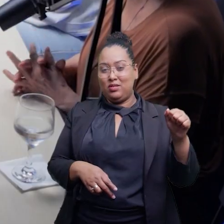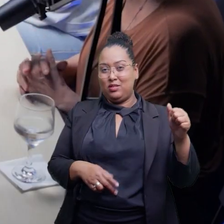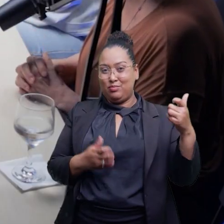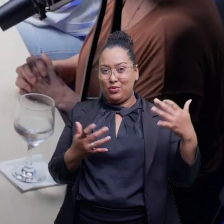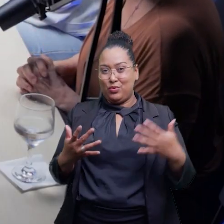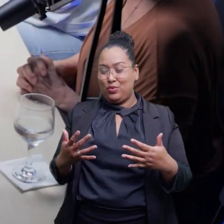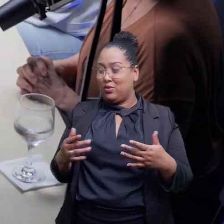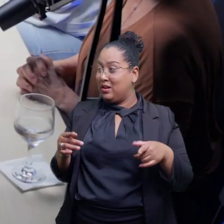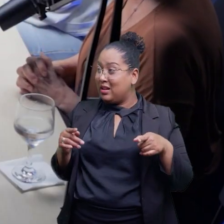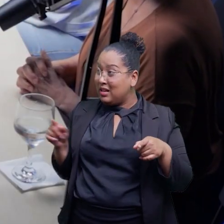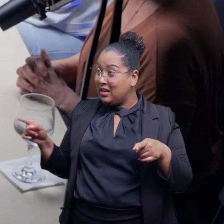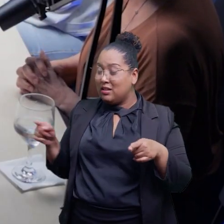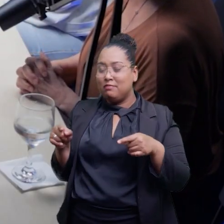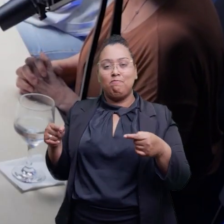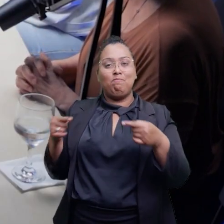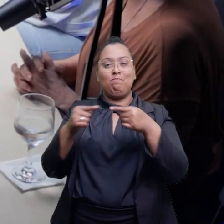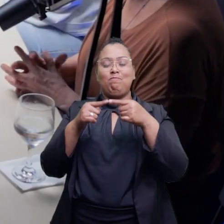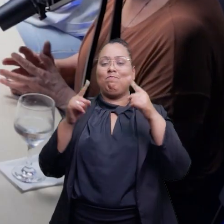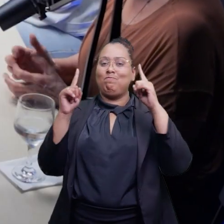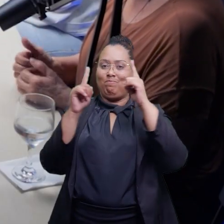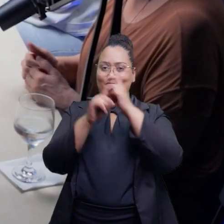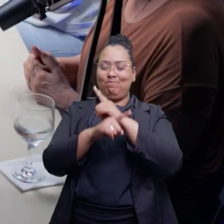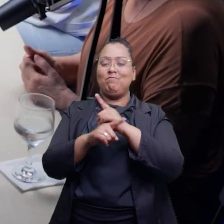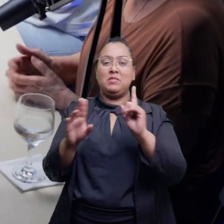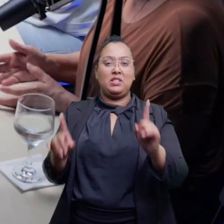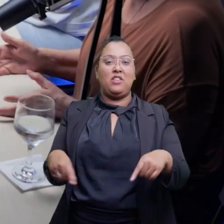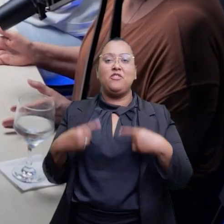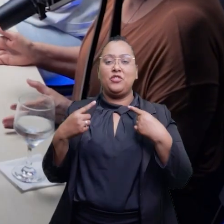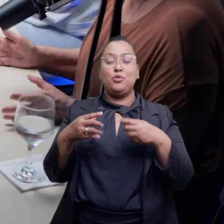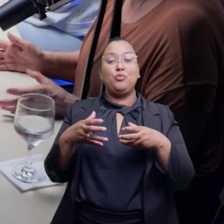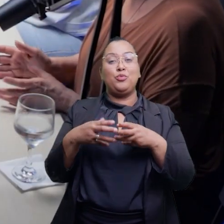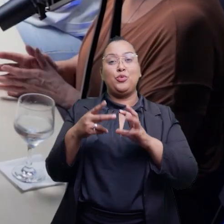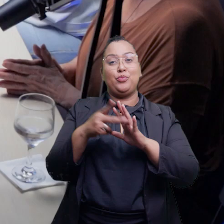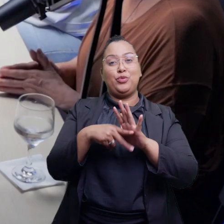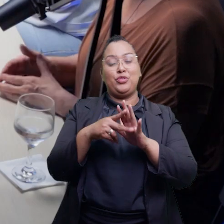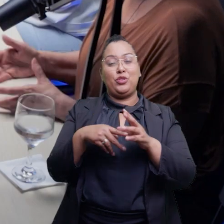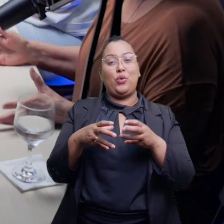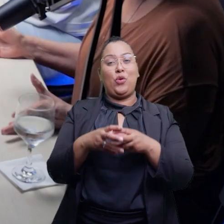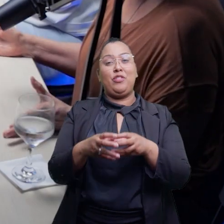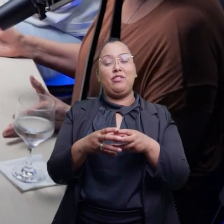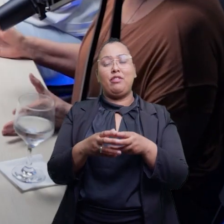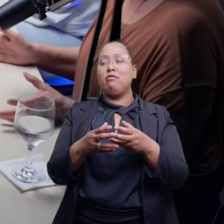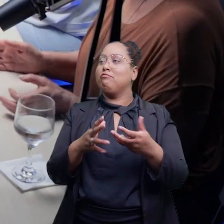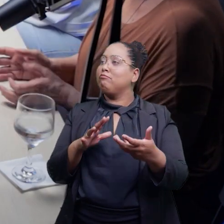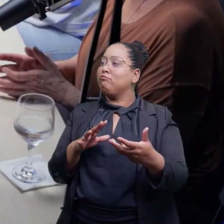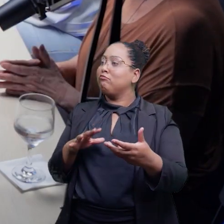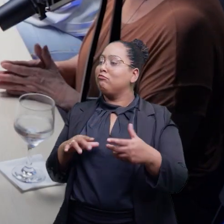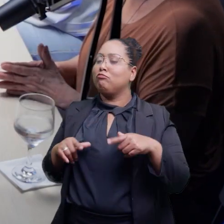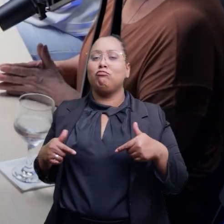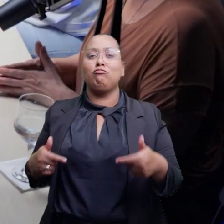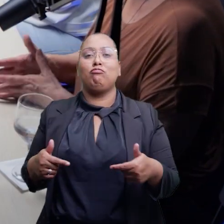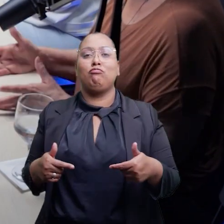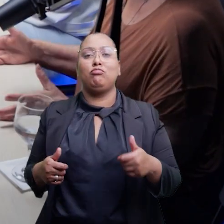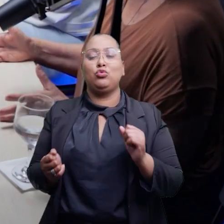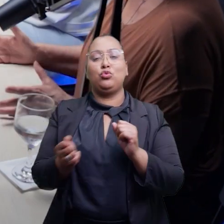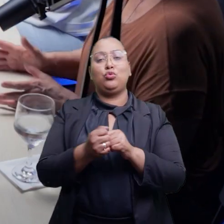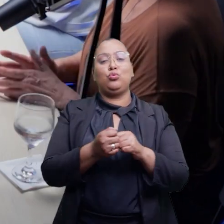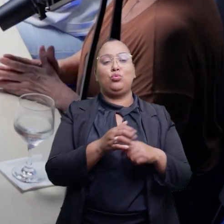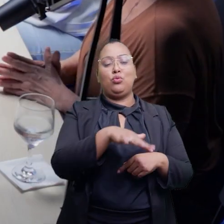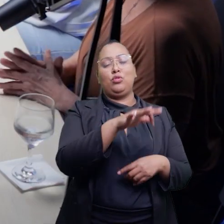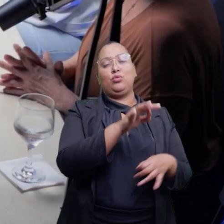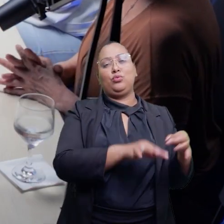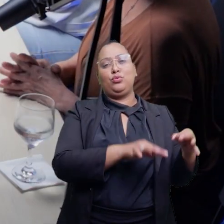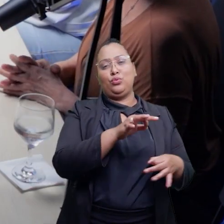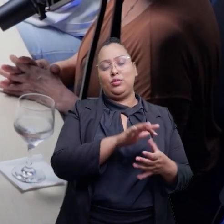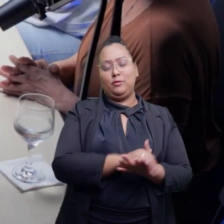conta não fecha, esse é o grande desafio e que o Conviver resolveu entrar nesse desafio junto com o